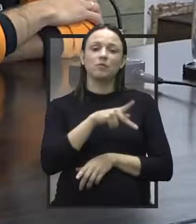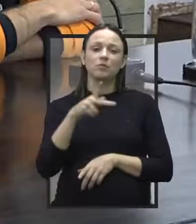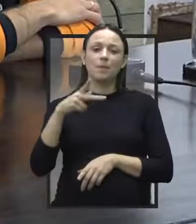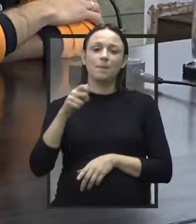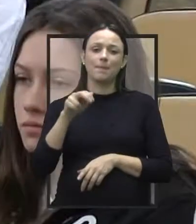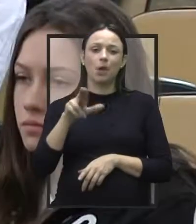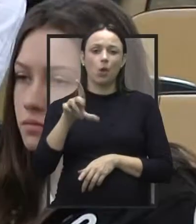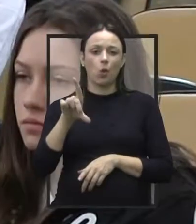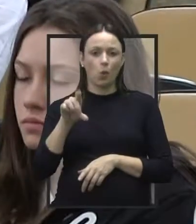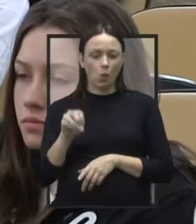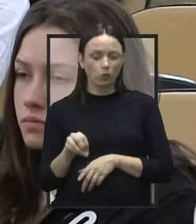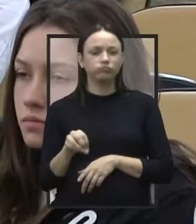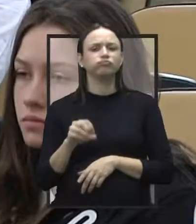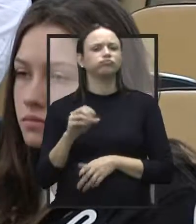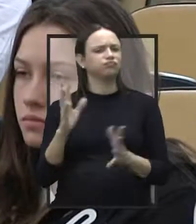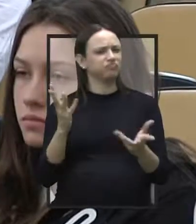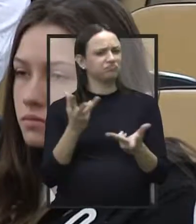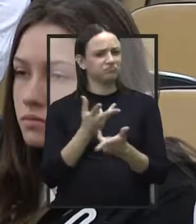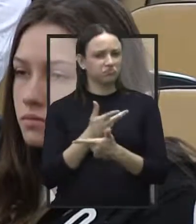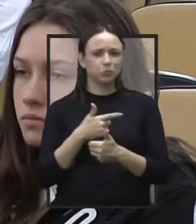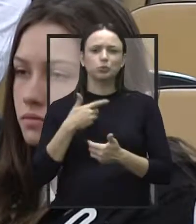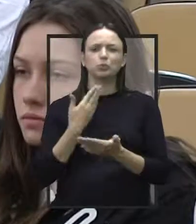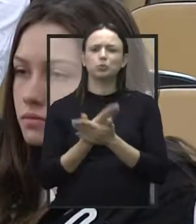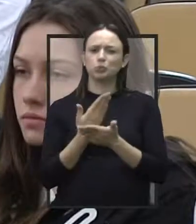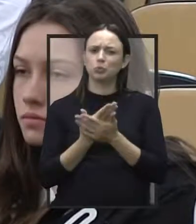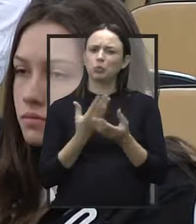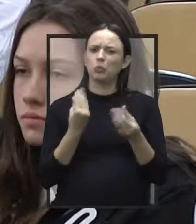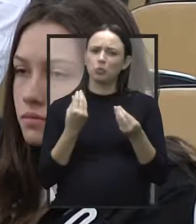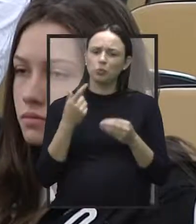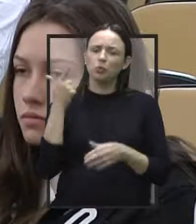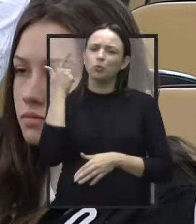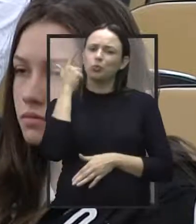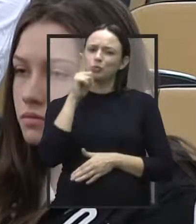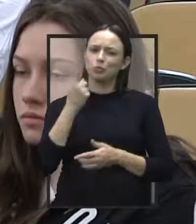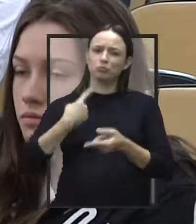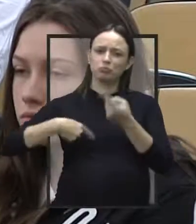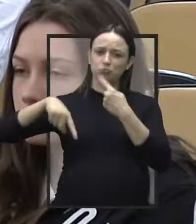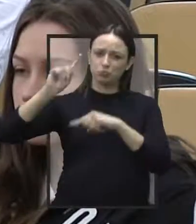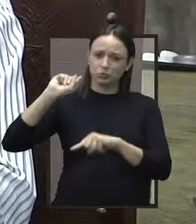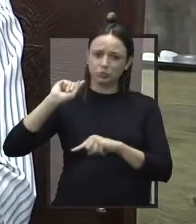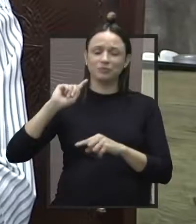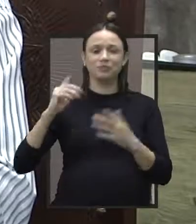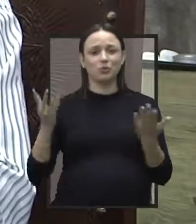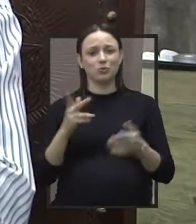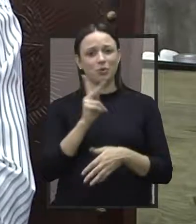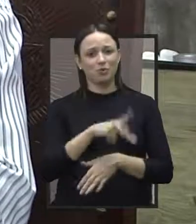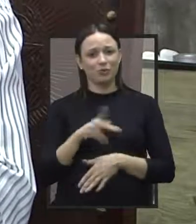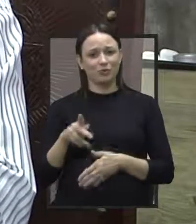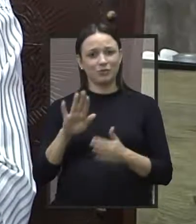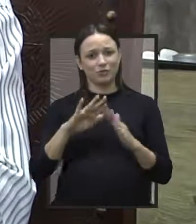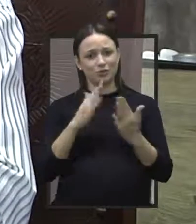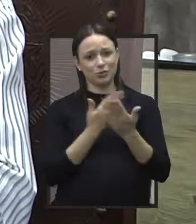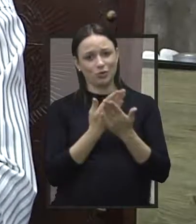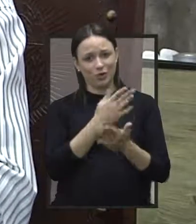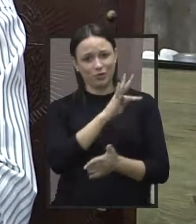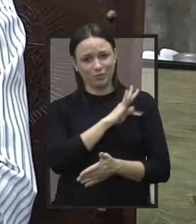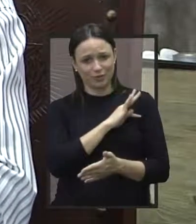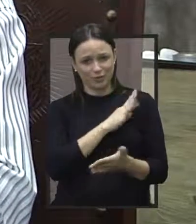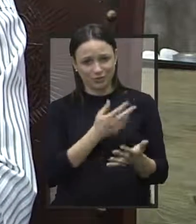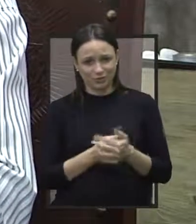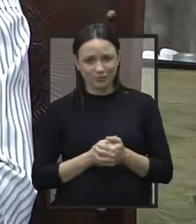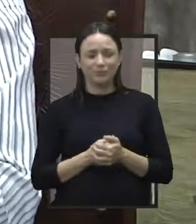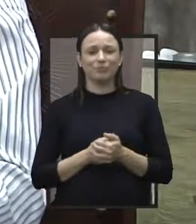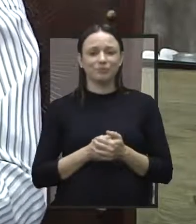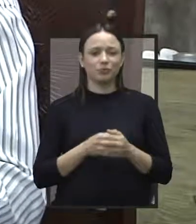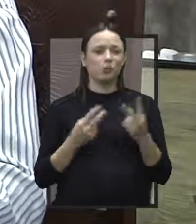Paulo, uma pessoa fantástica, uma pessoa que estudou muito para chegar onde chegou e hoje é o professor da Escola Tolentino Miraglia. Os dois,